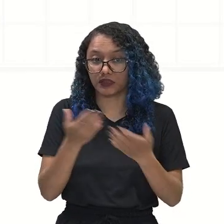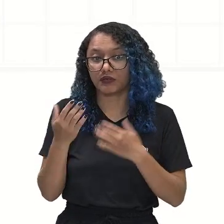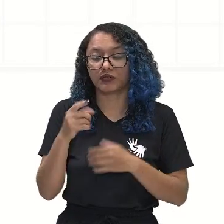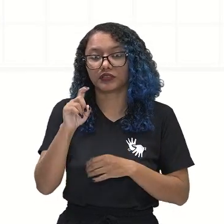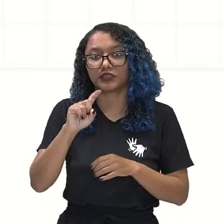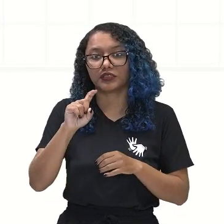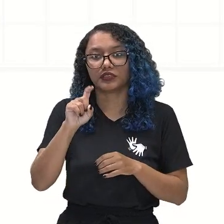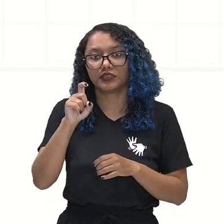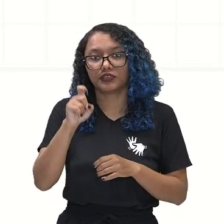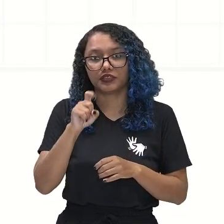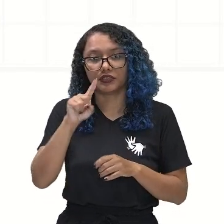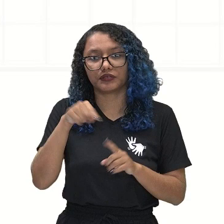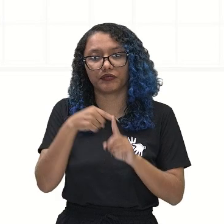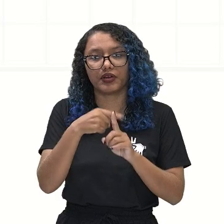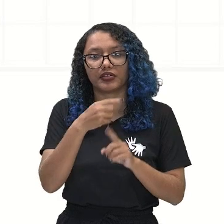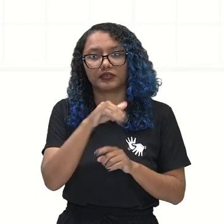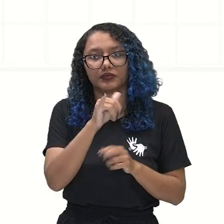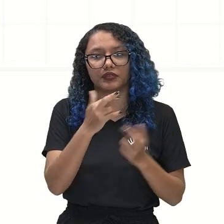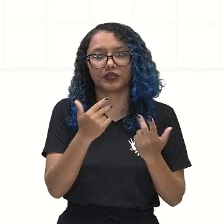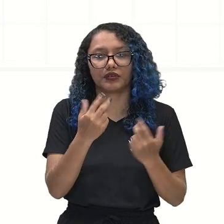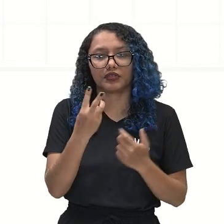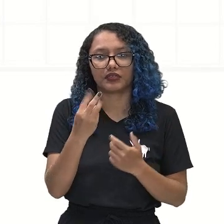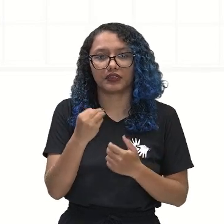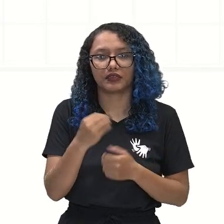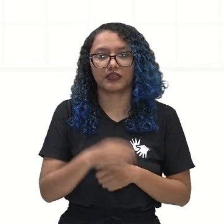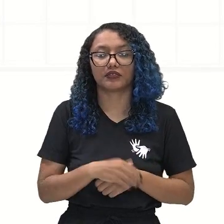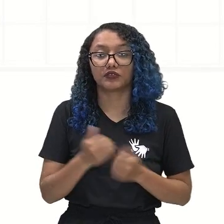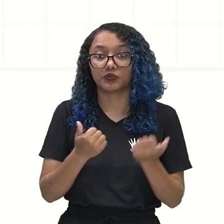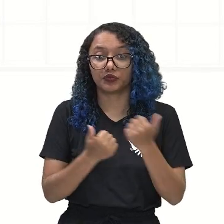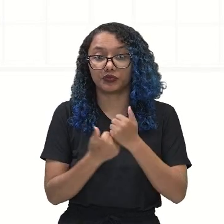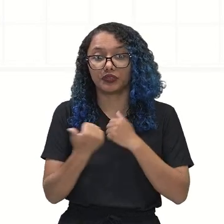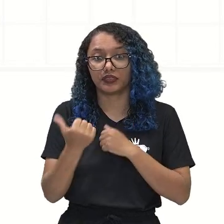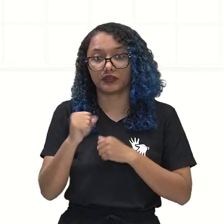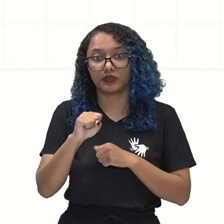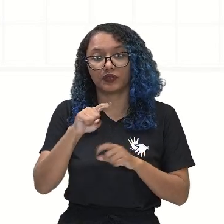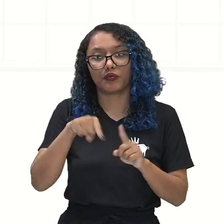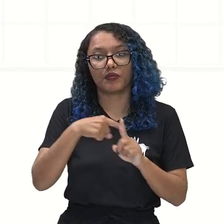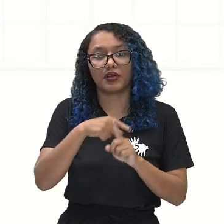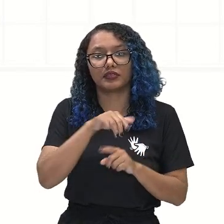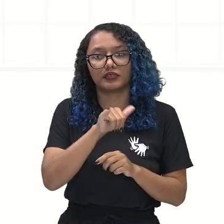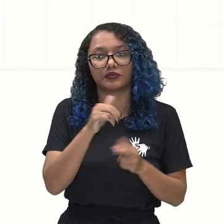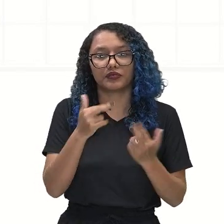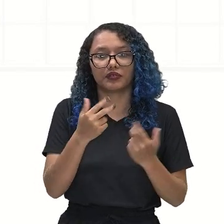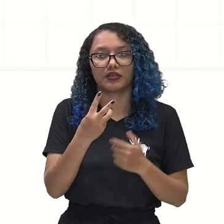igual a 30, e vou substituir. Ó, 18 mais y é igual a